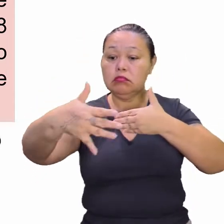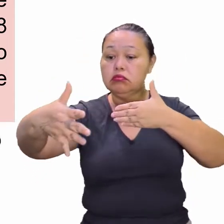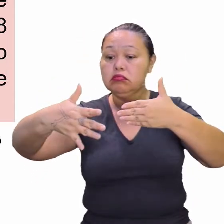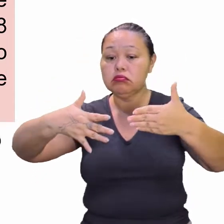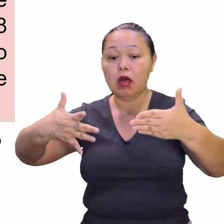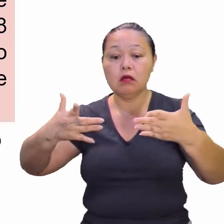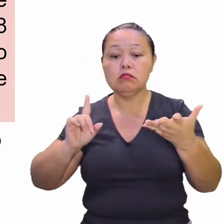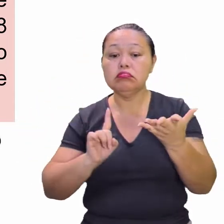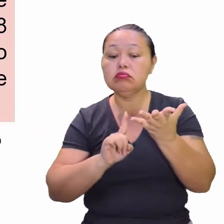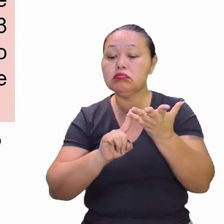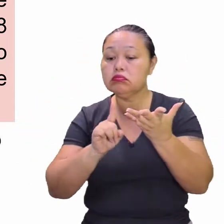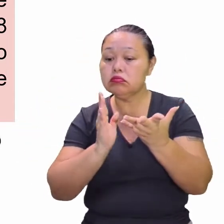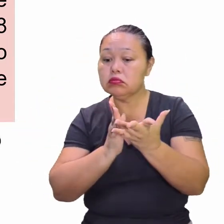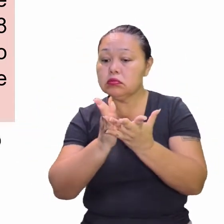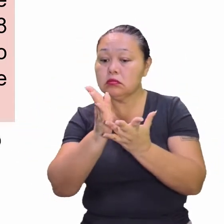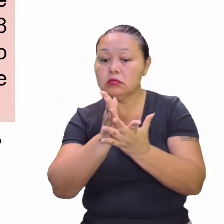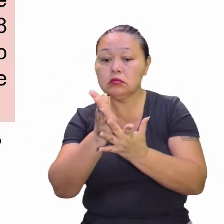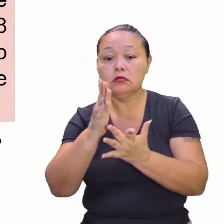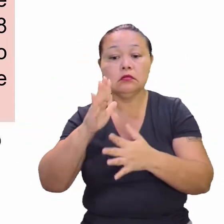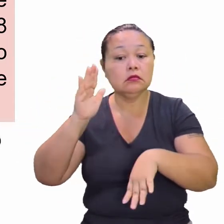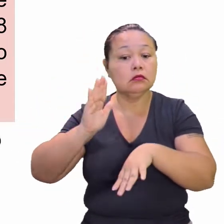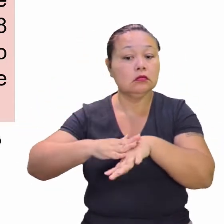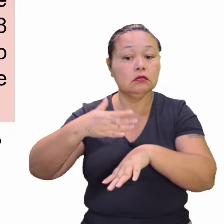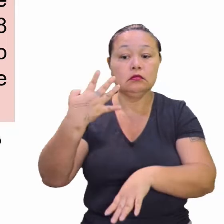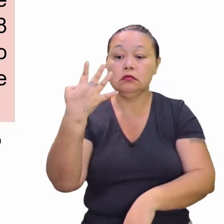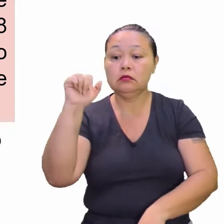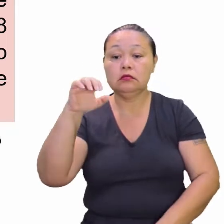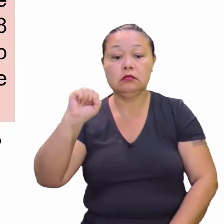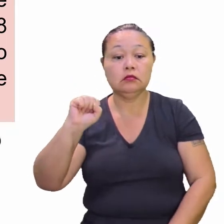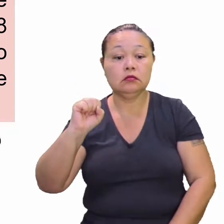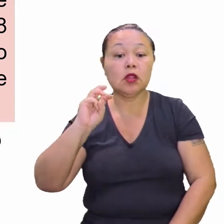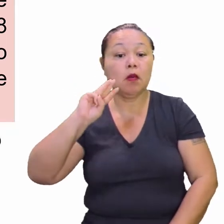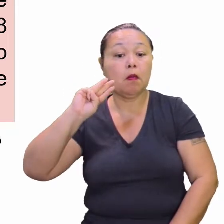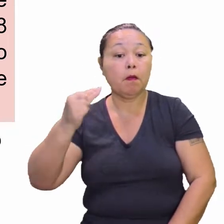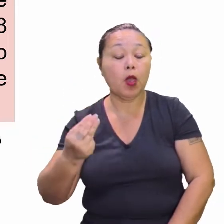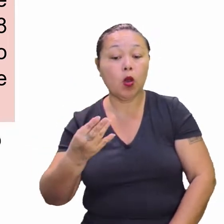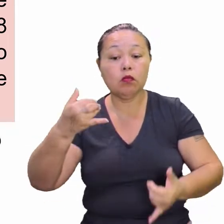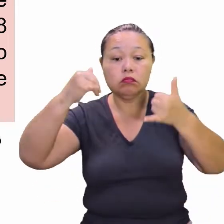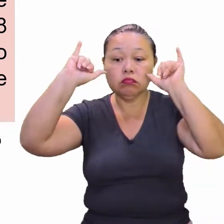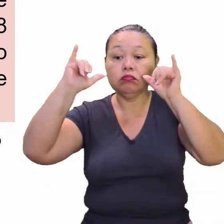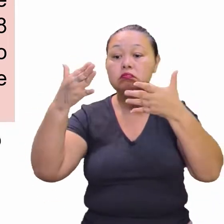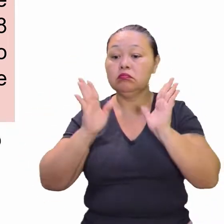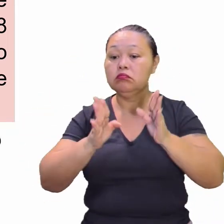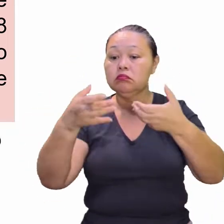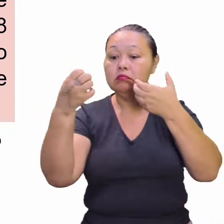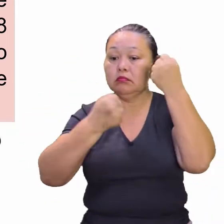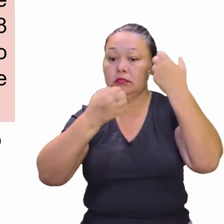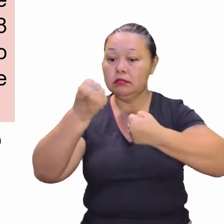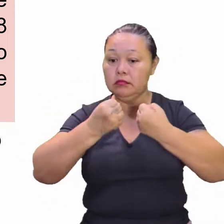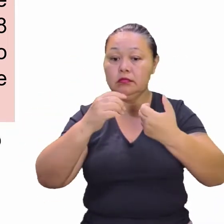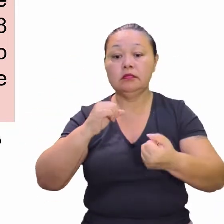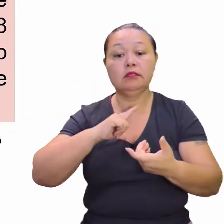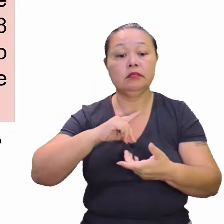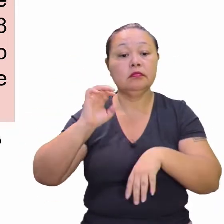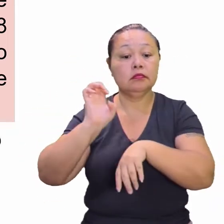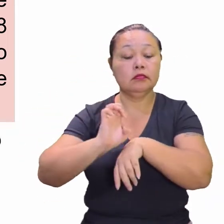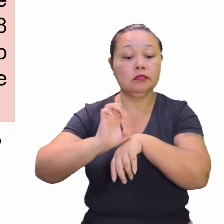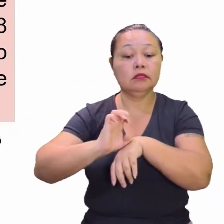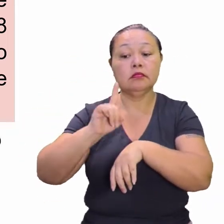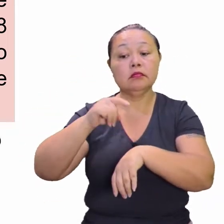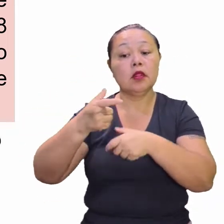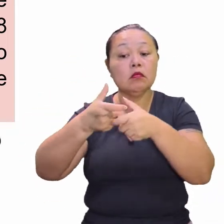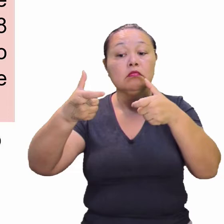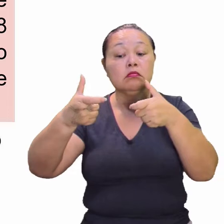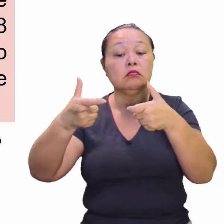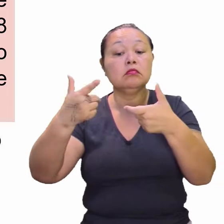de especialização, são mais de 4,8 milhões de bovinos de leite. O estado é